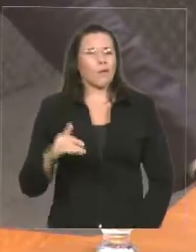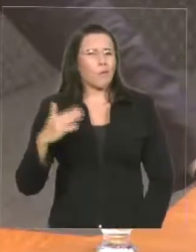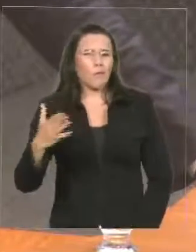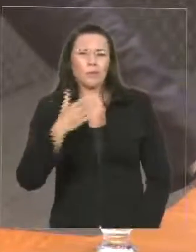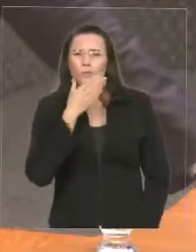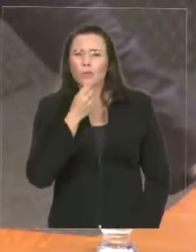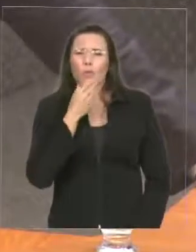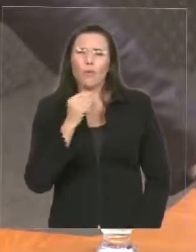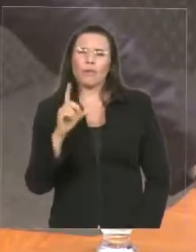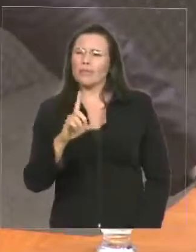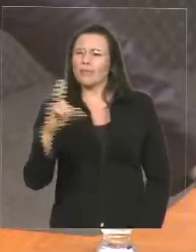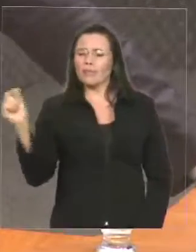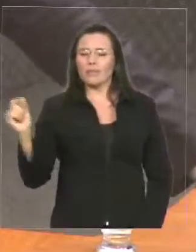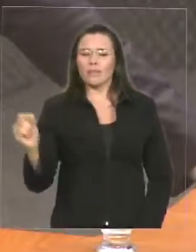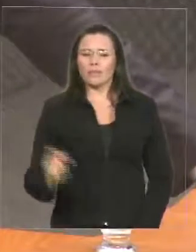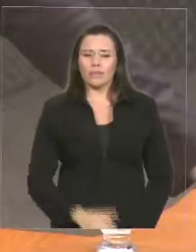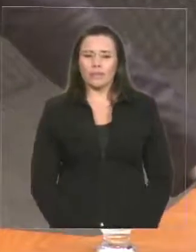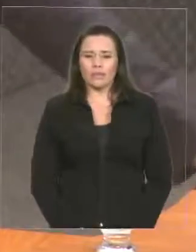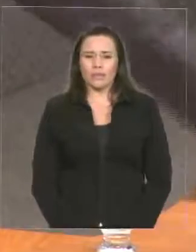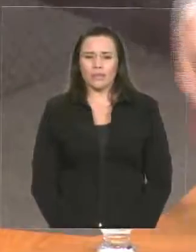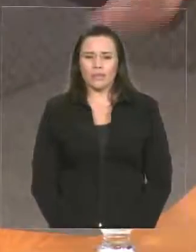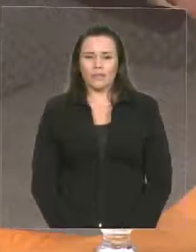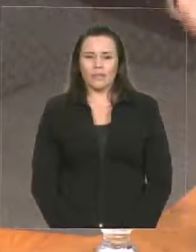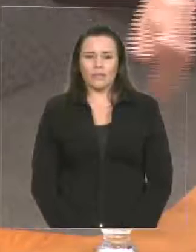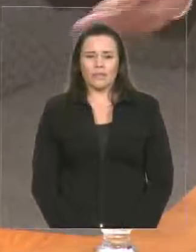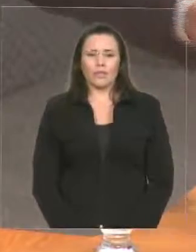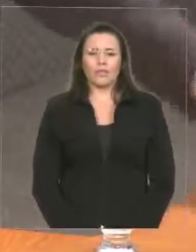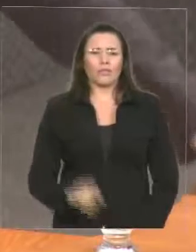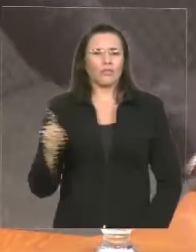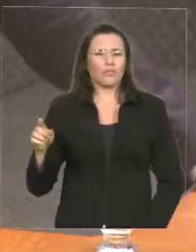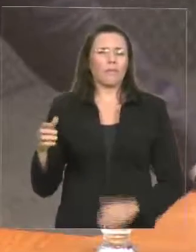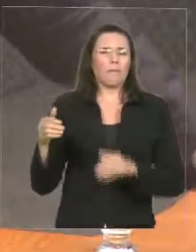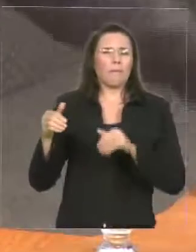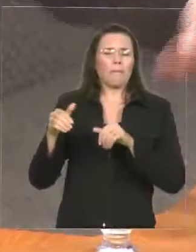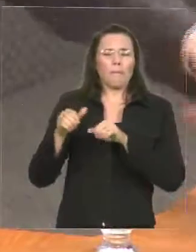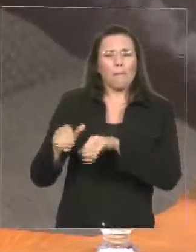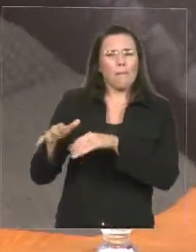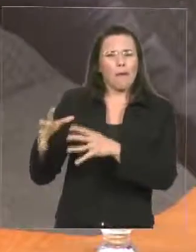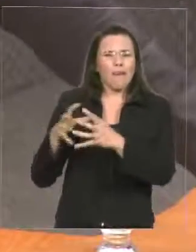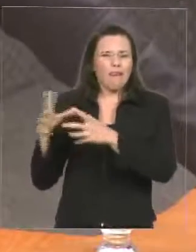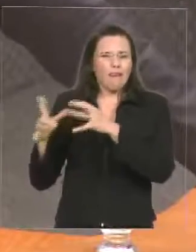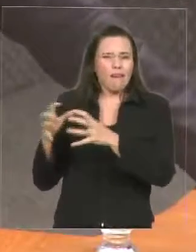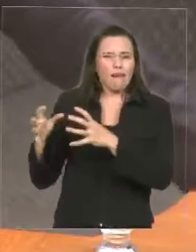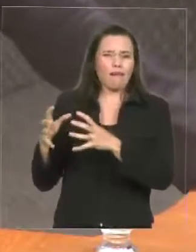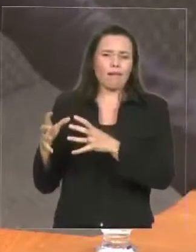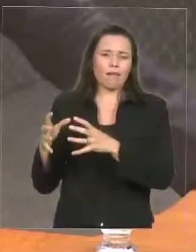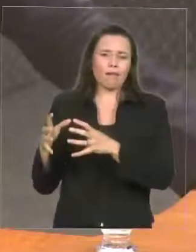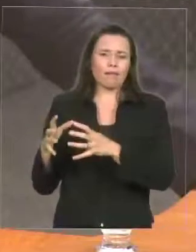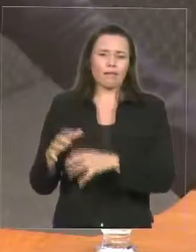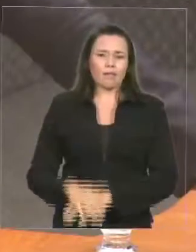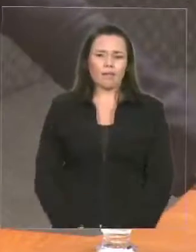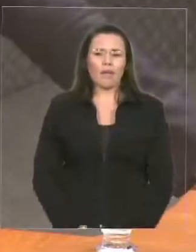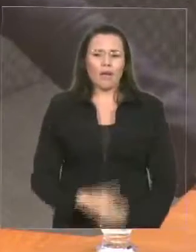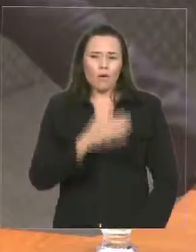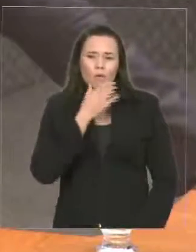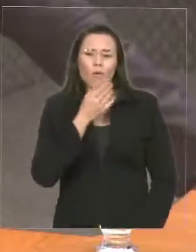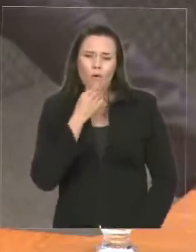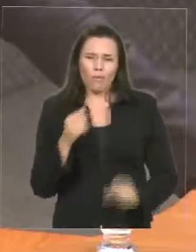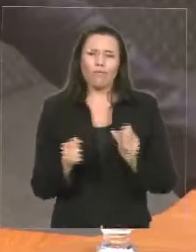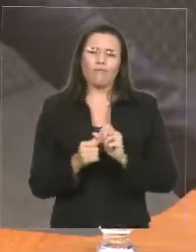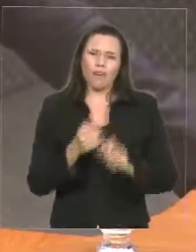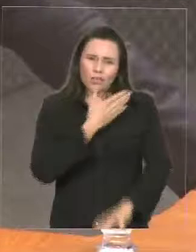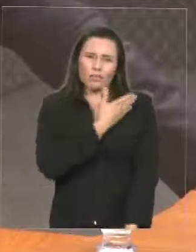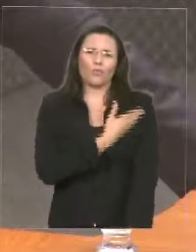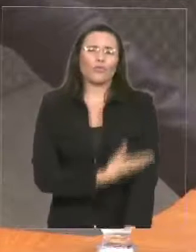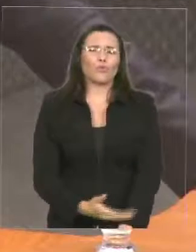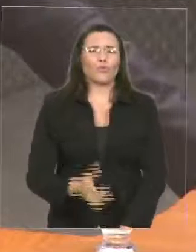ele conseguia fazer, a sua parte beligerante de poder brigar, matar, que essa é a genética humana a nível